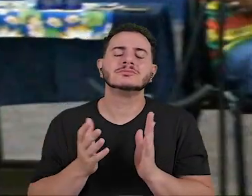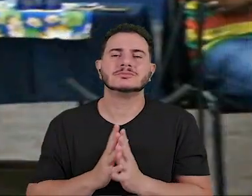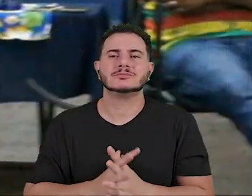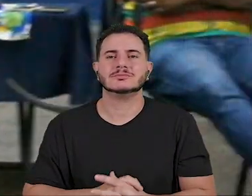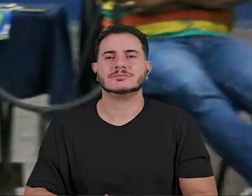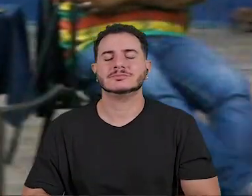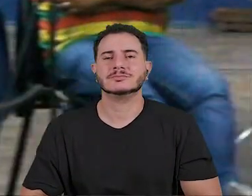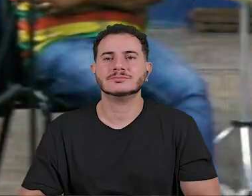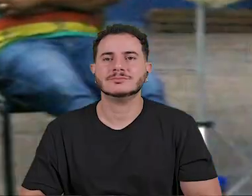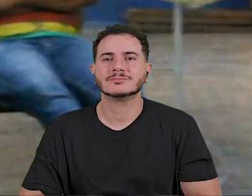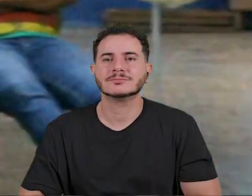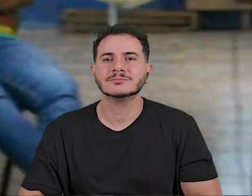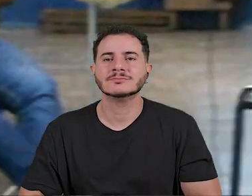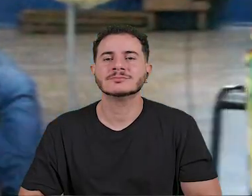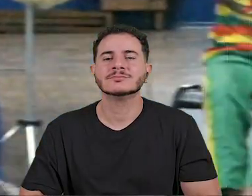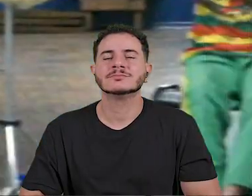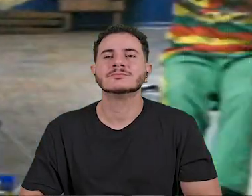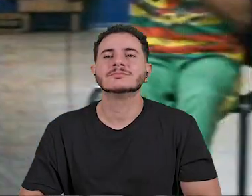Inspiração, né?